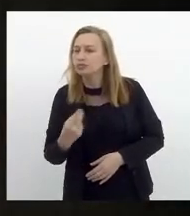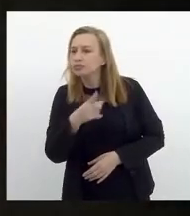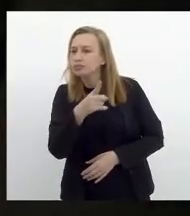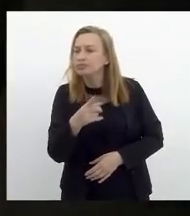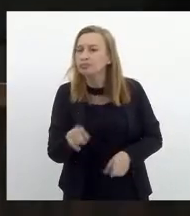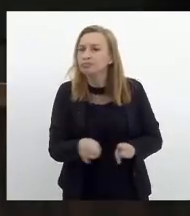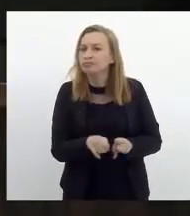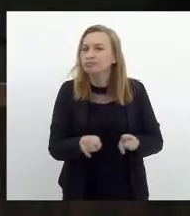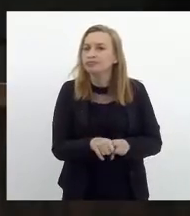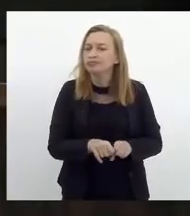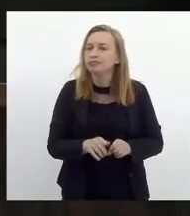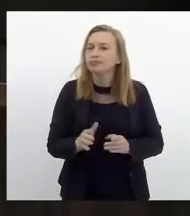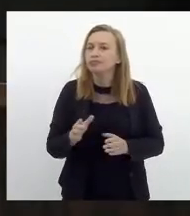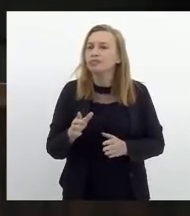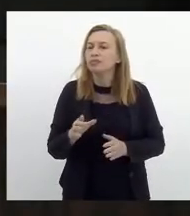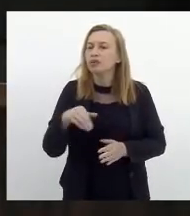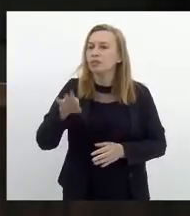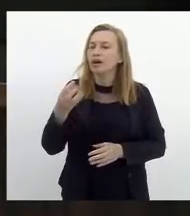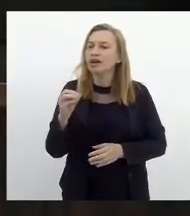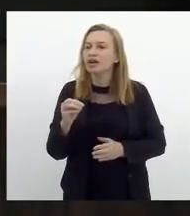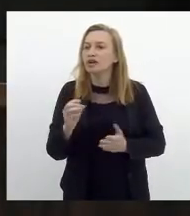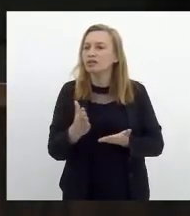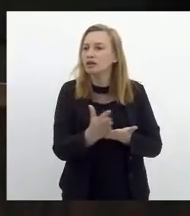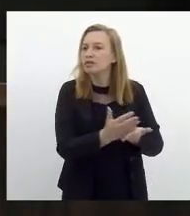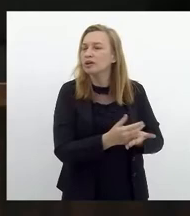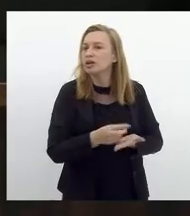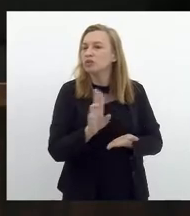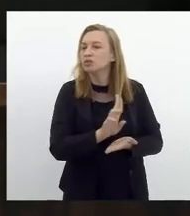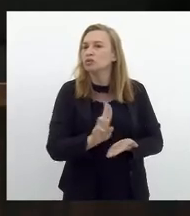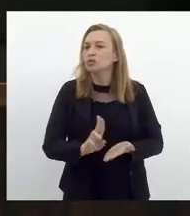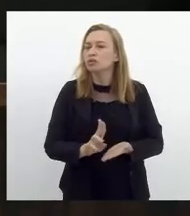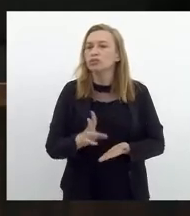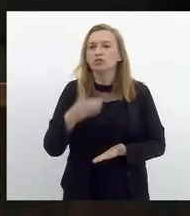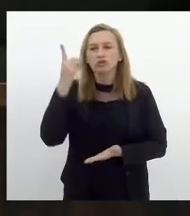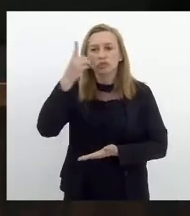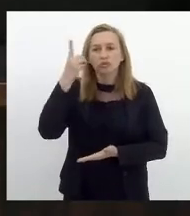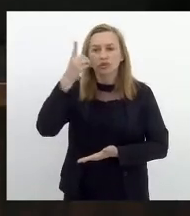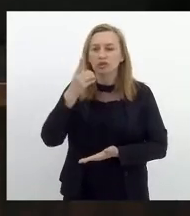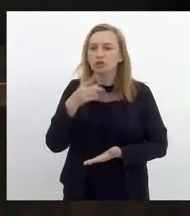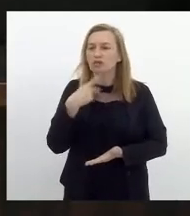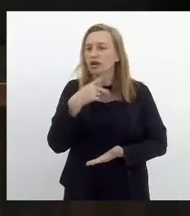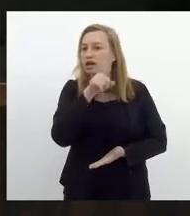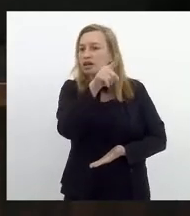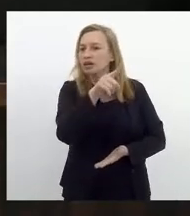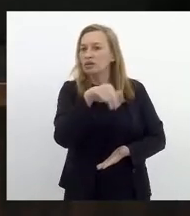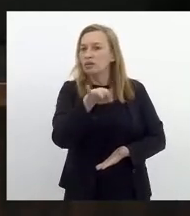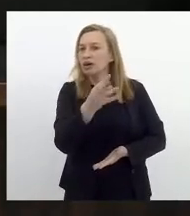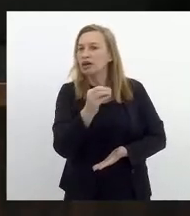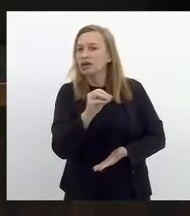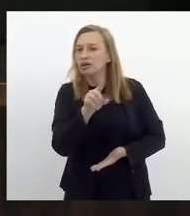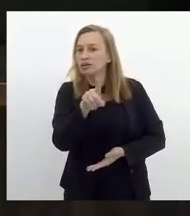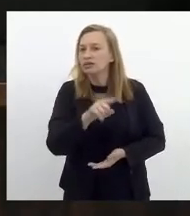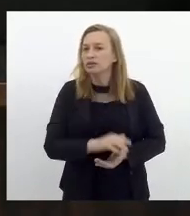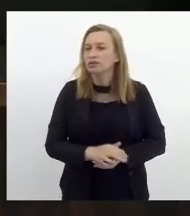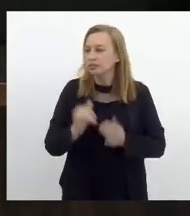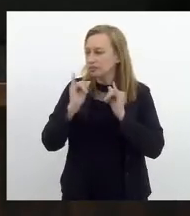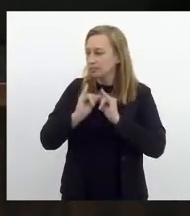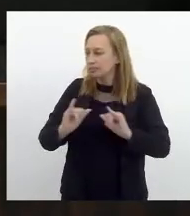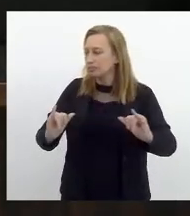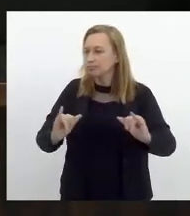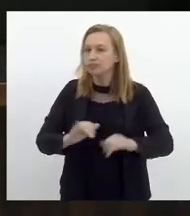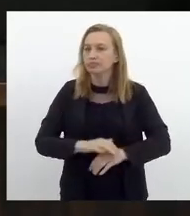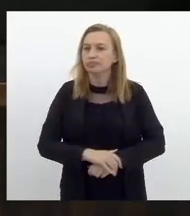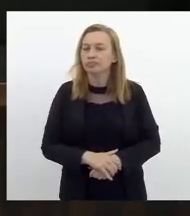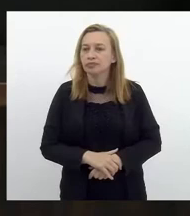Coautoria, nós vamos colher, o Marquinhos vai colher a coautoria do senhor deputado. Escolhendo, é só falar com o Marquinhos aqui. Anuncie.